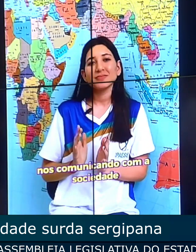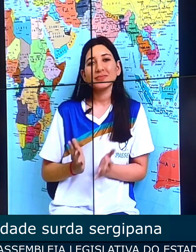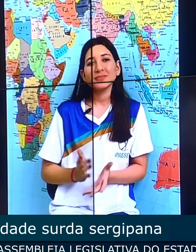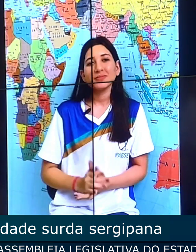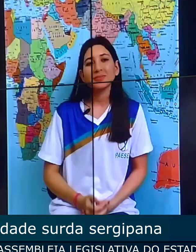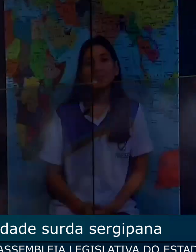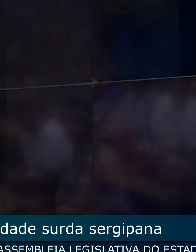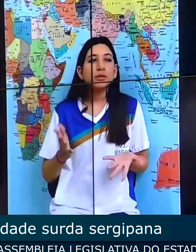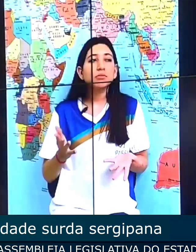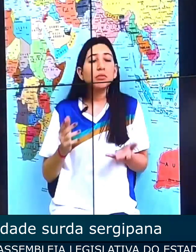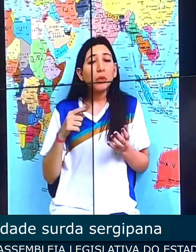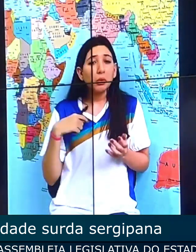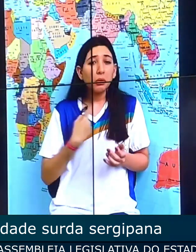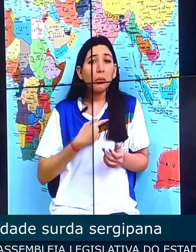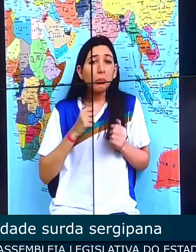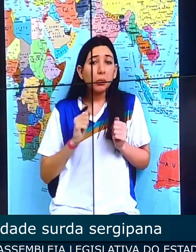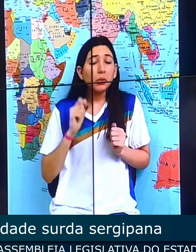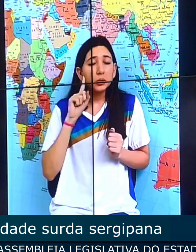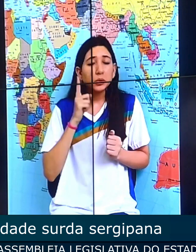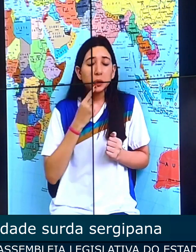sociedade.